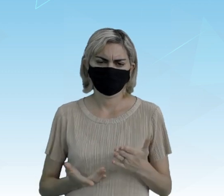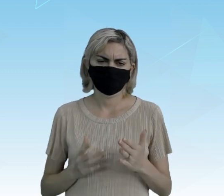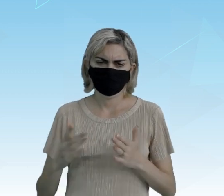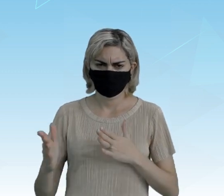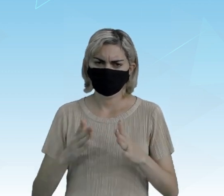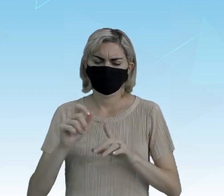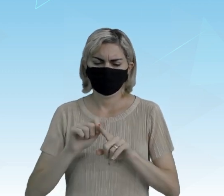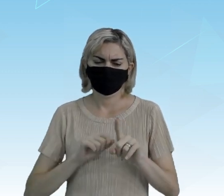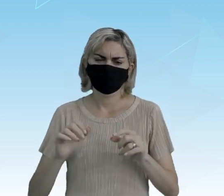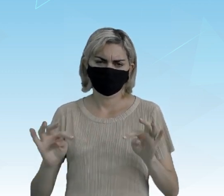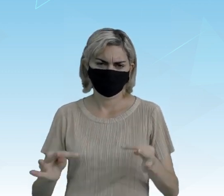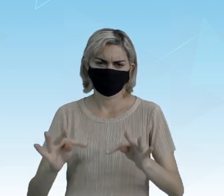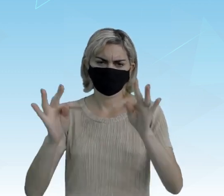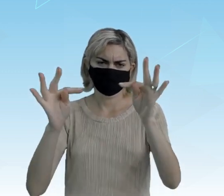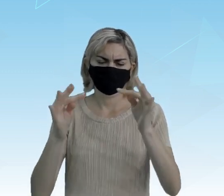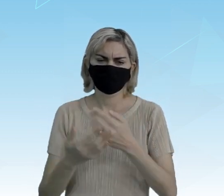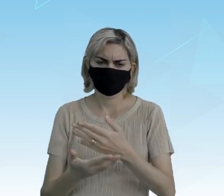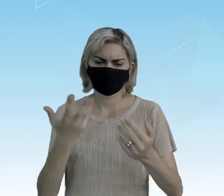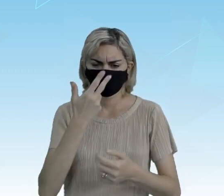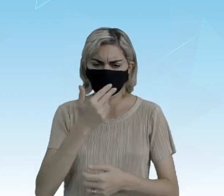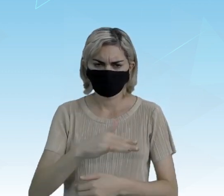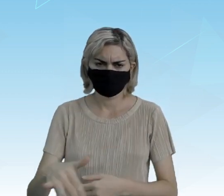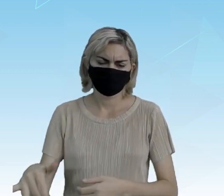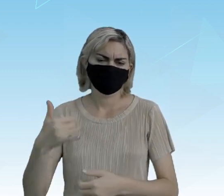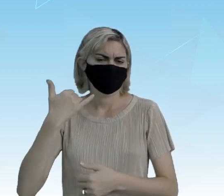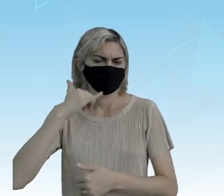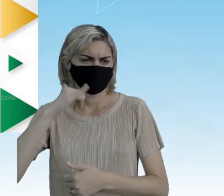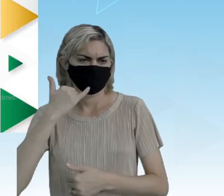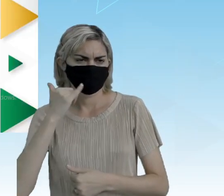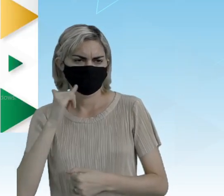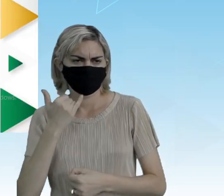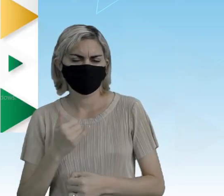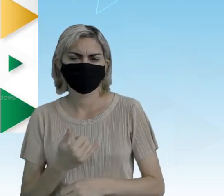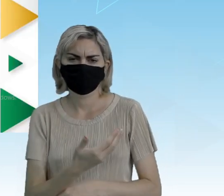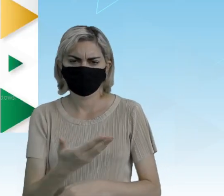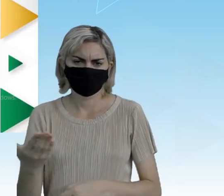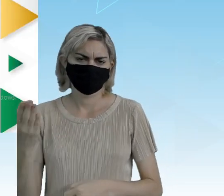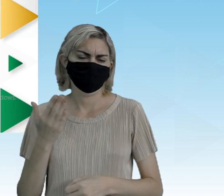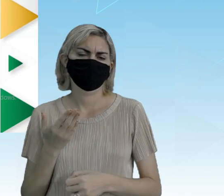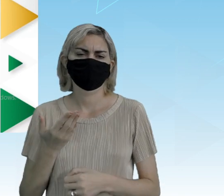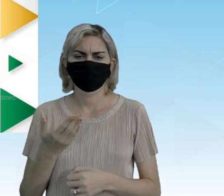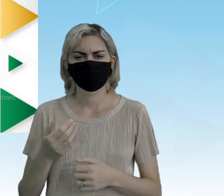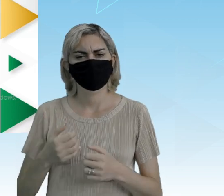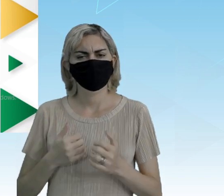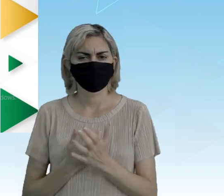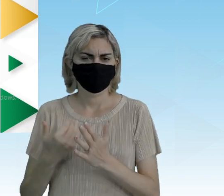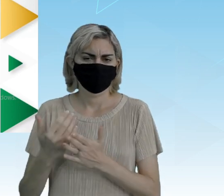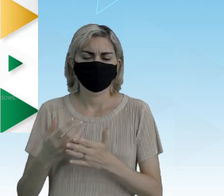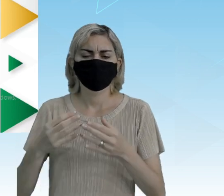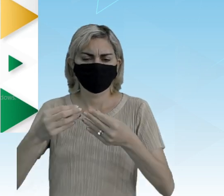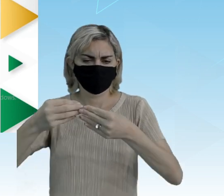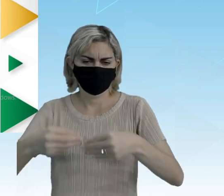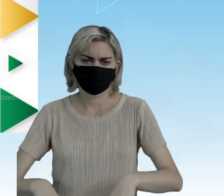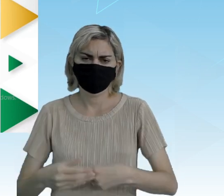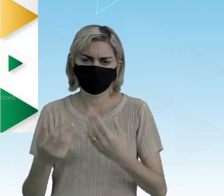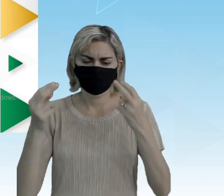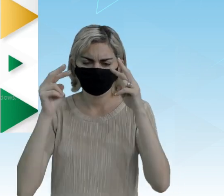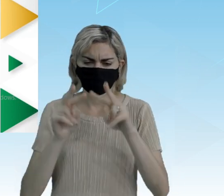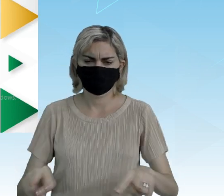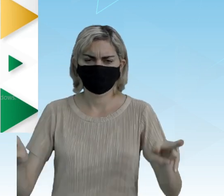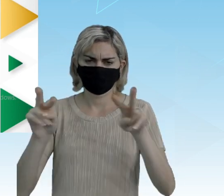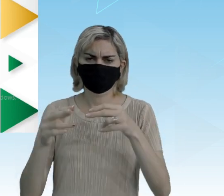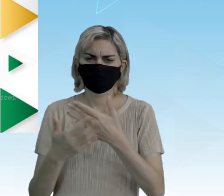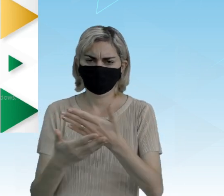Nesses meios tecnológicos. Tá ali uma criança também com um celular, então se ele ficar muito em excesso, pode prejudicar a visão